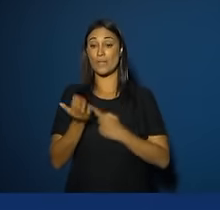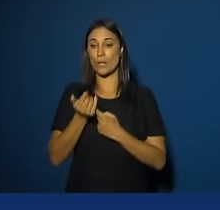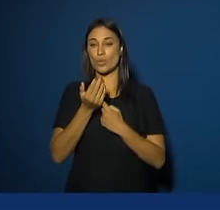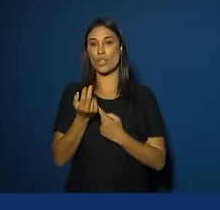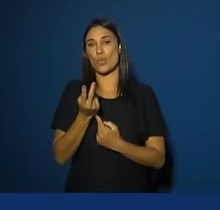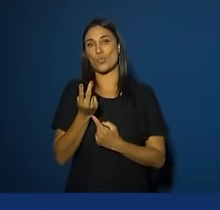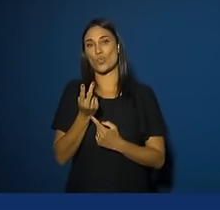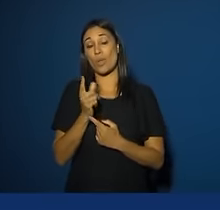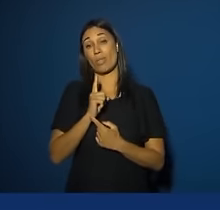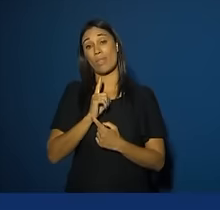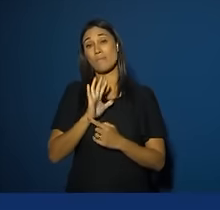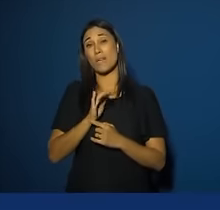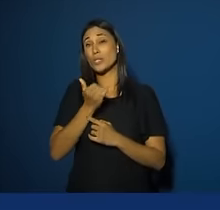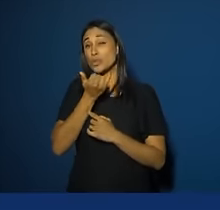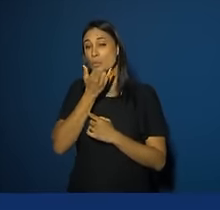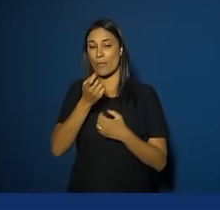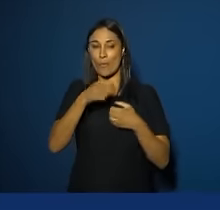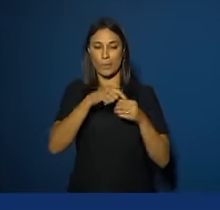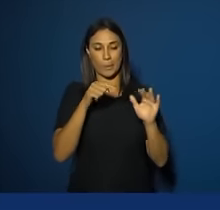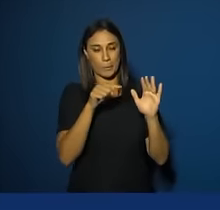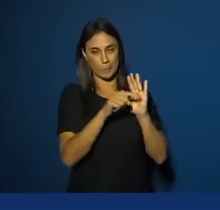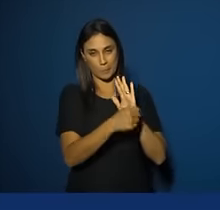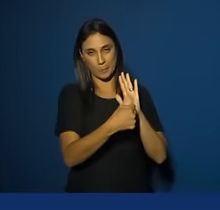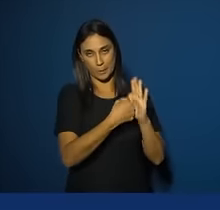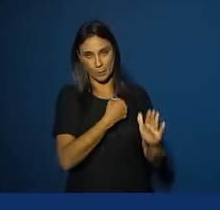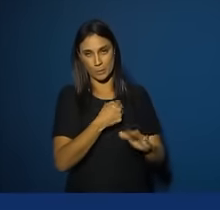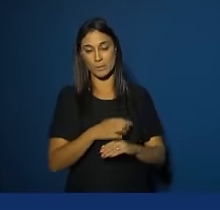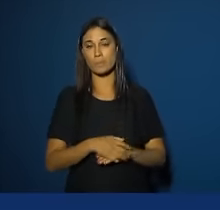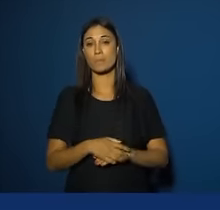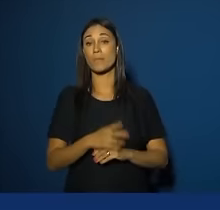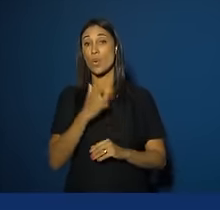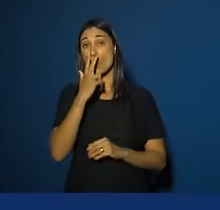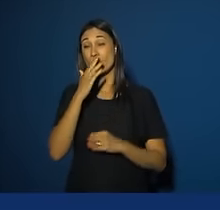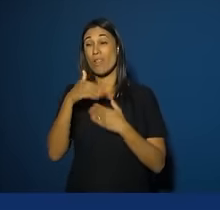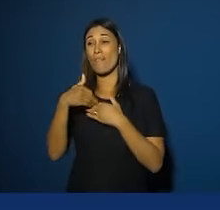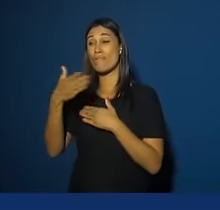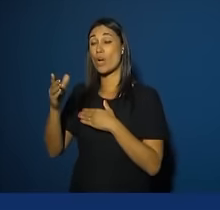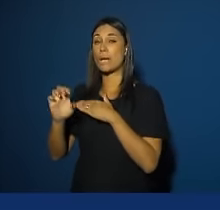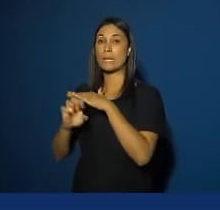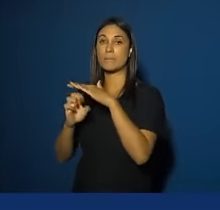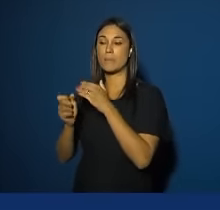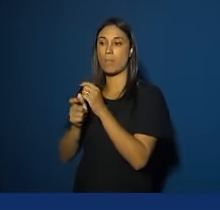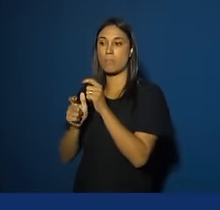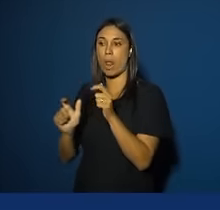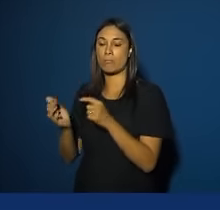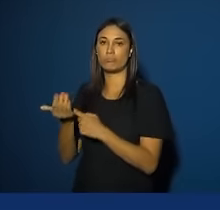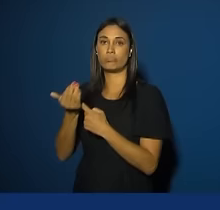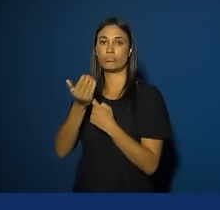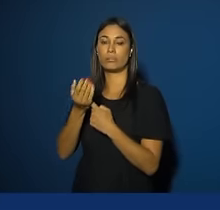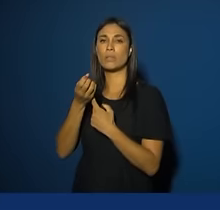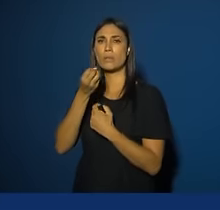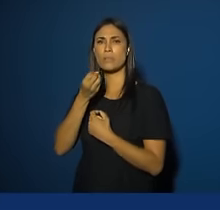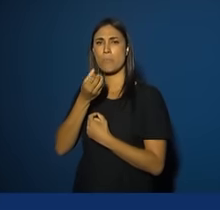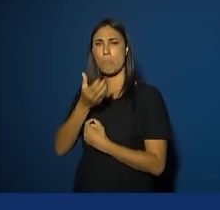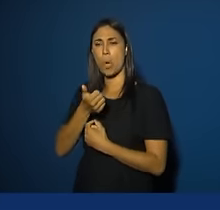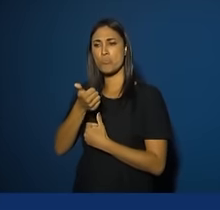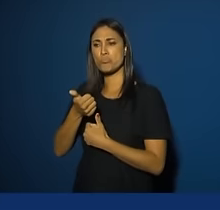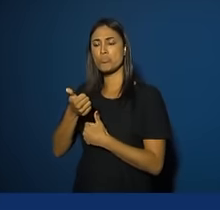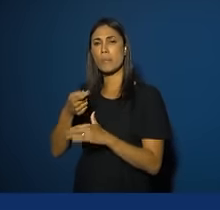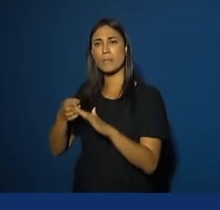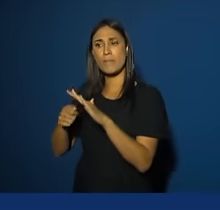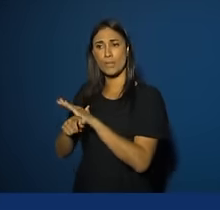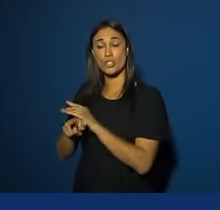eles têm. Mas, desculpa, voltando à tua pergunta, eu acho que lá fora as empresas grandes de tecnologia são bons lugares para se